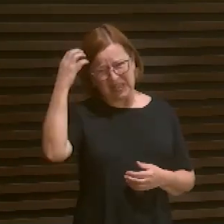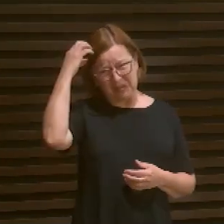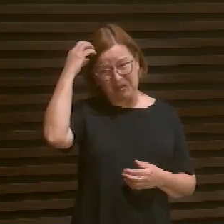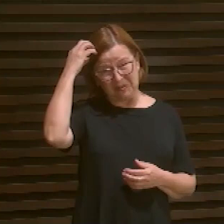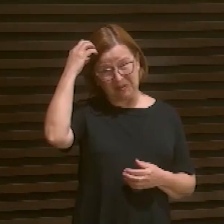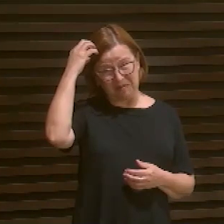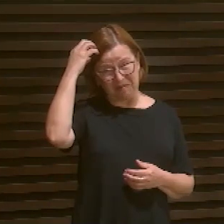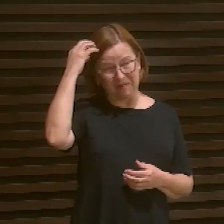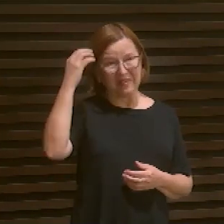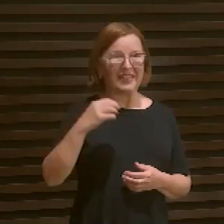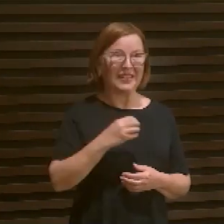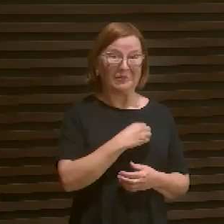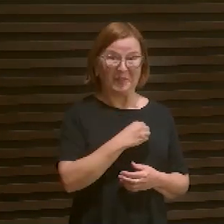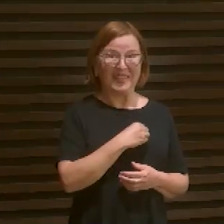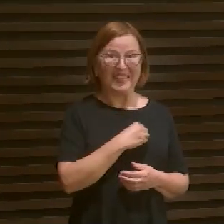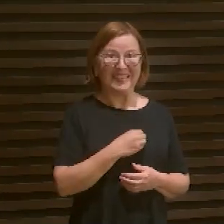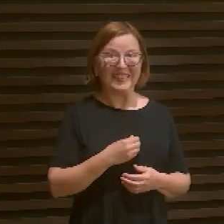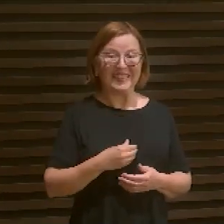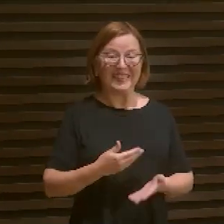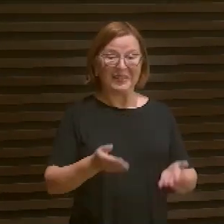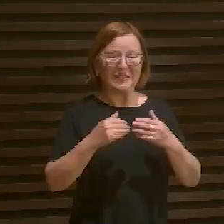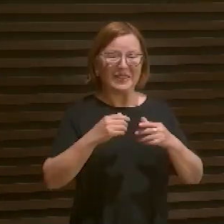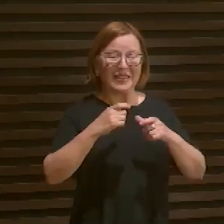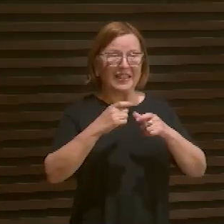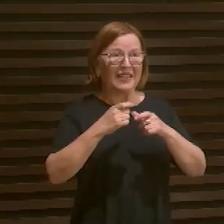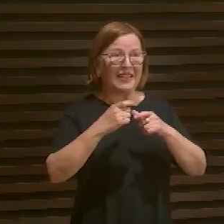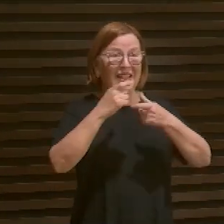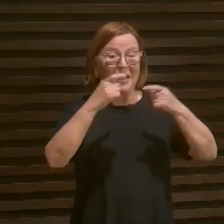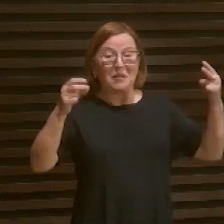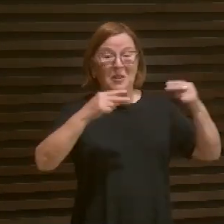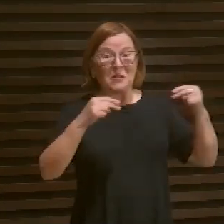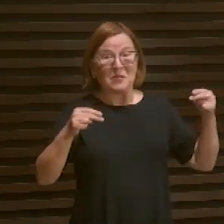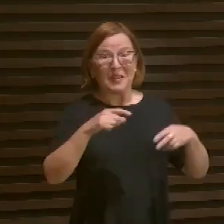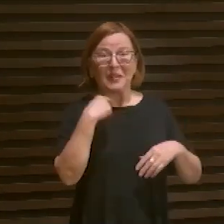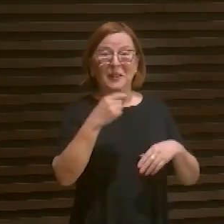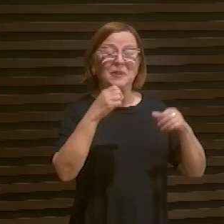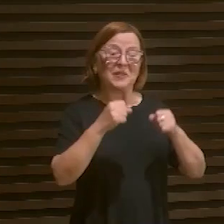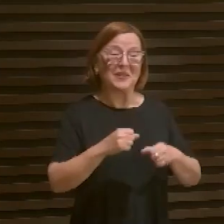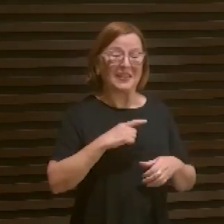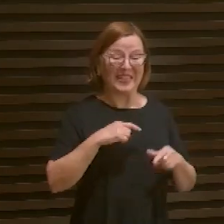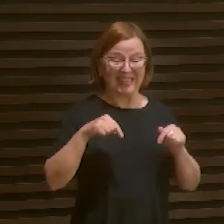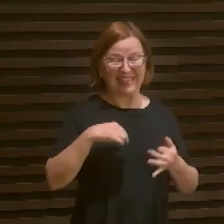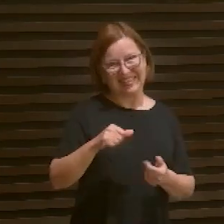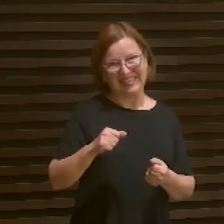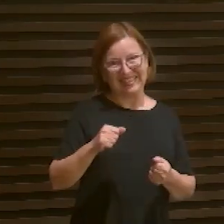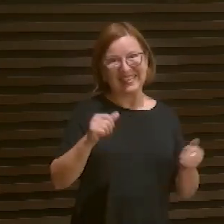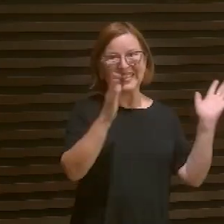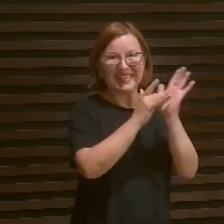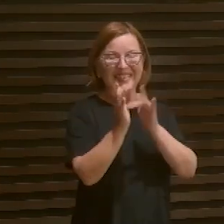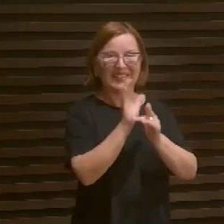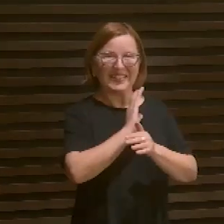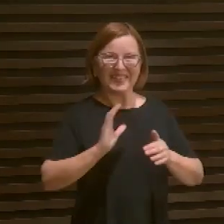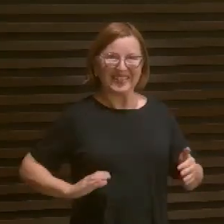dá o maior patrimônio que você pode ter aqui na terra: Jesus Cristo como Salvador e Senhor